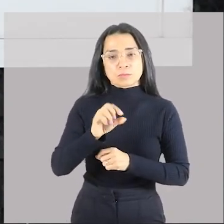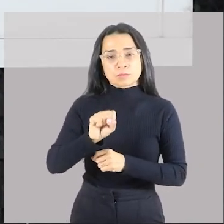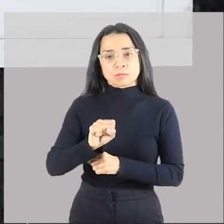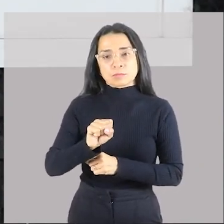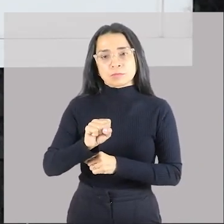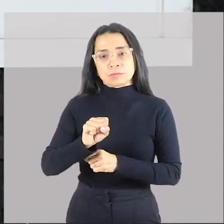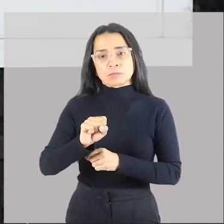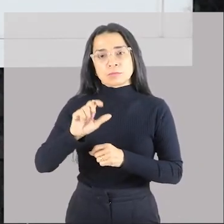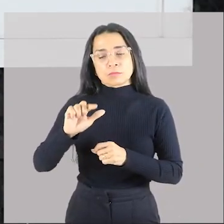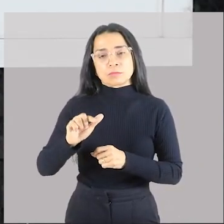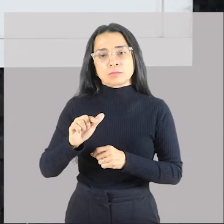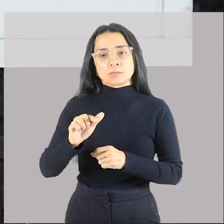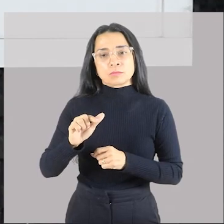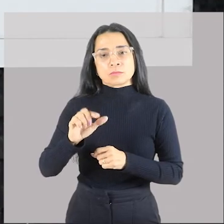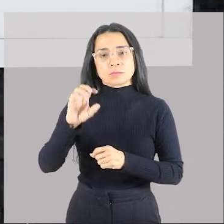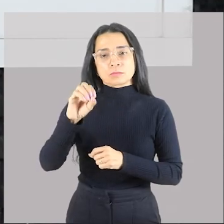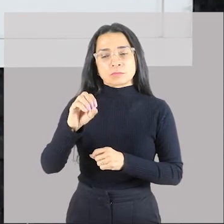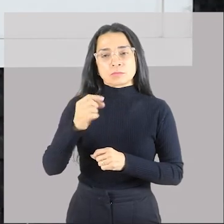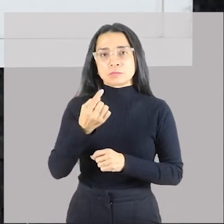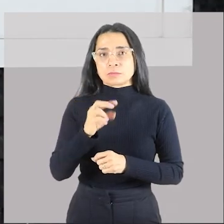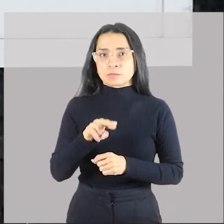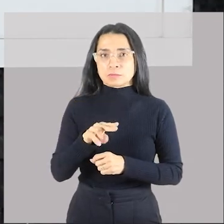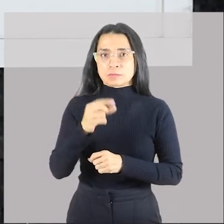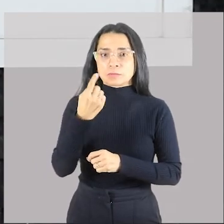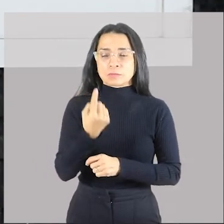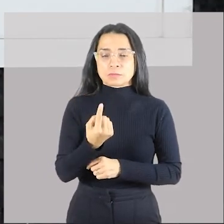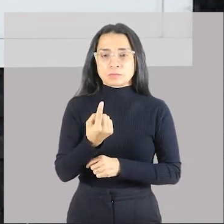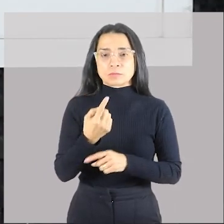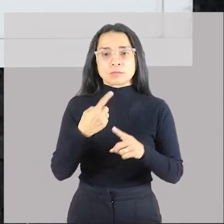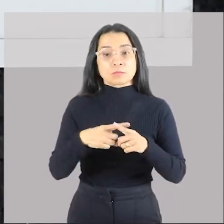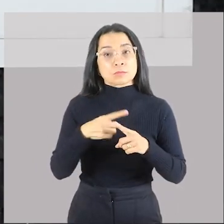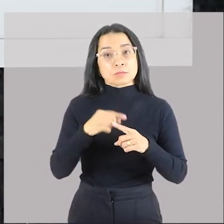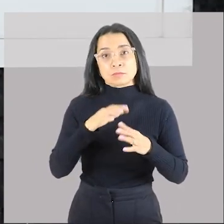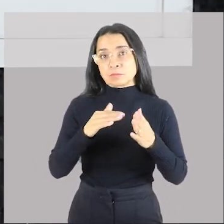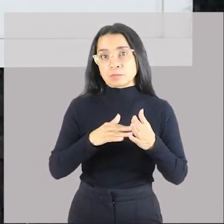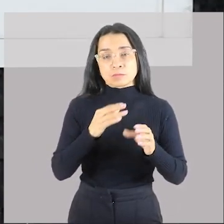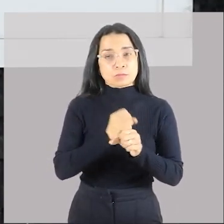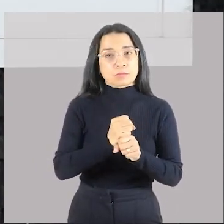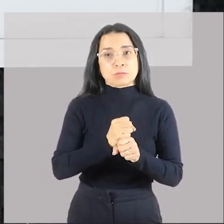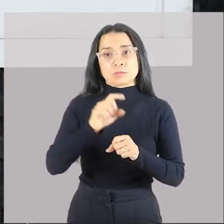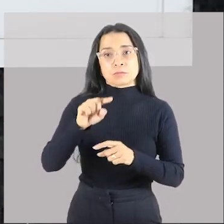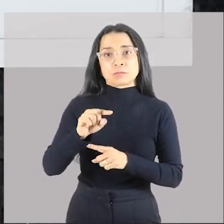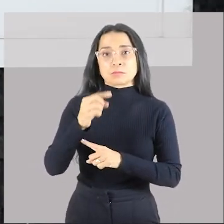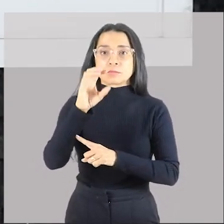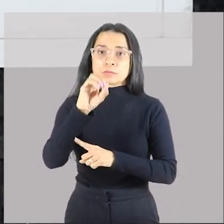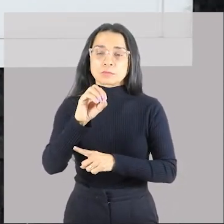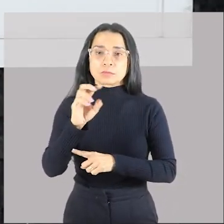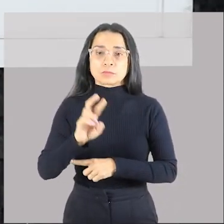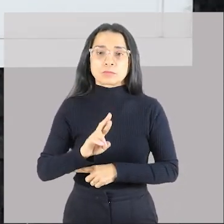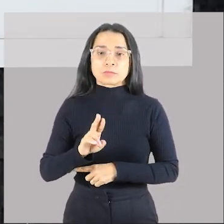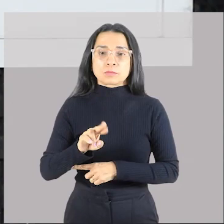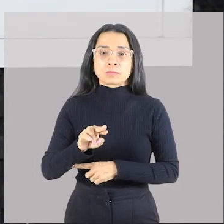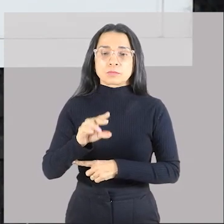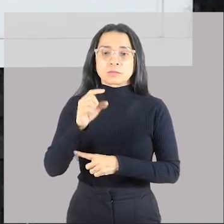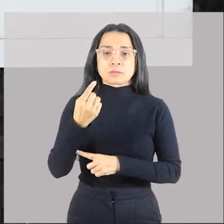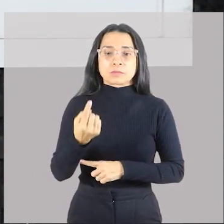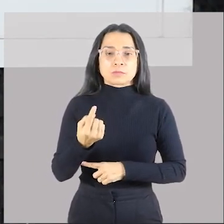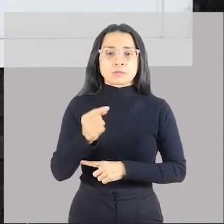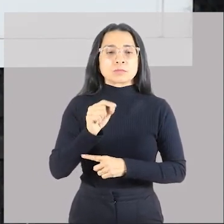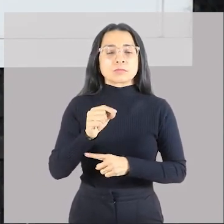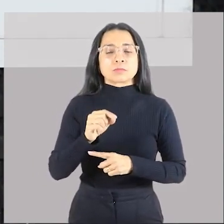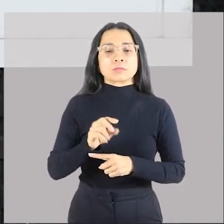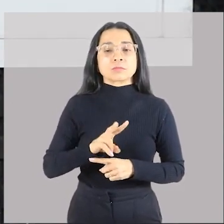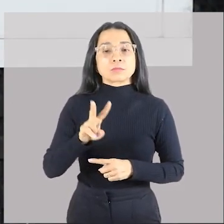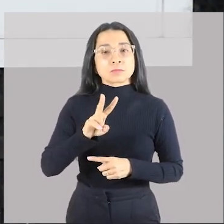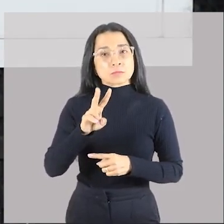a 0 dá 1. Né? Porque todo número elevado a 0 é 1. Então, quem é o valor inicial? Esse carinha bem